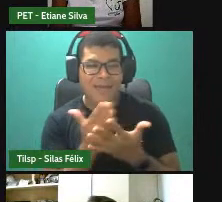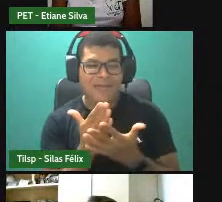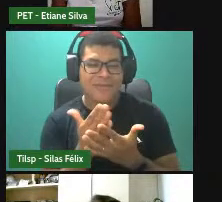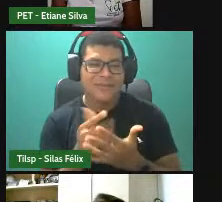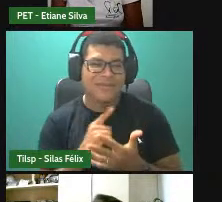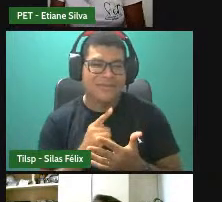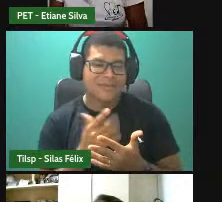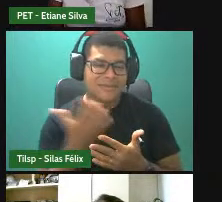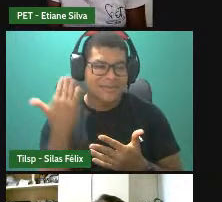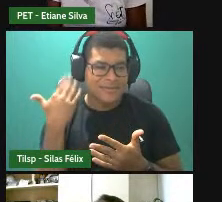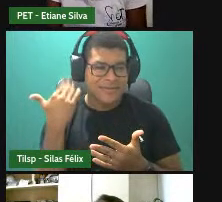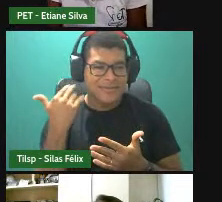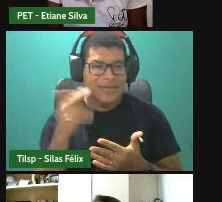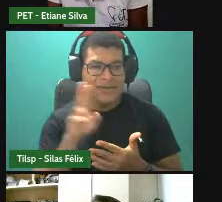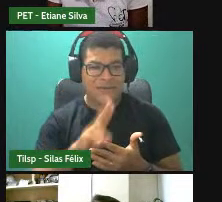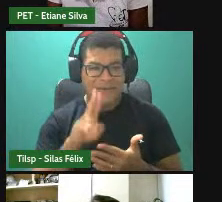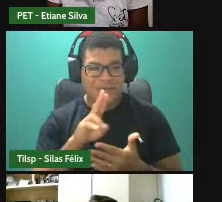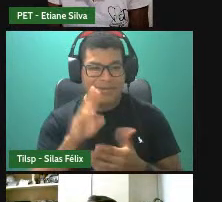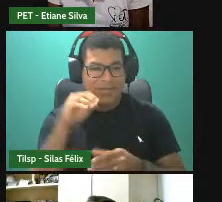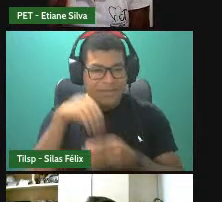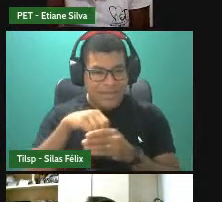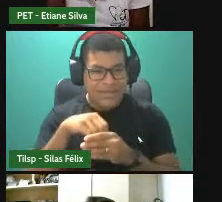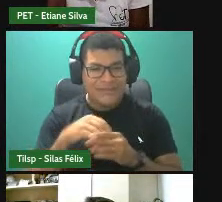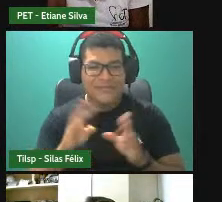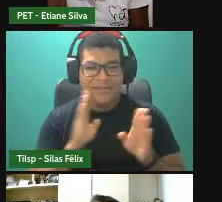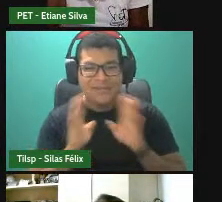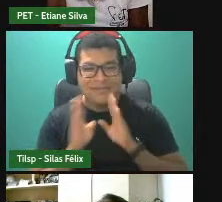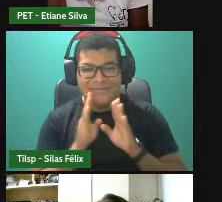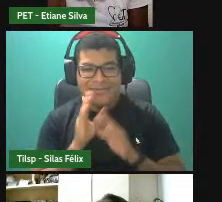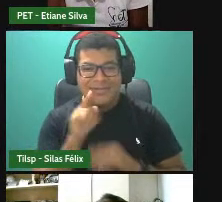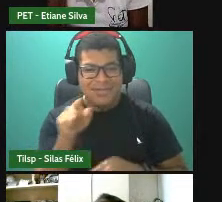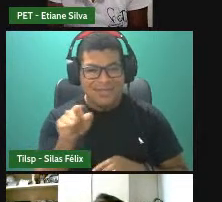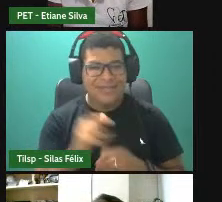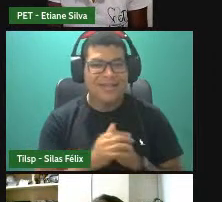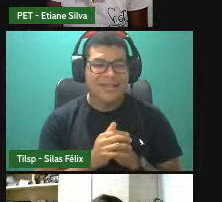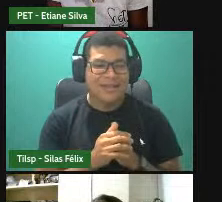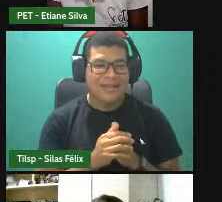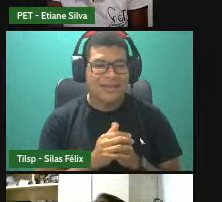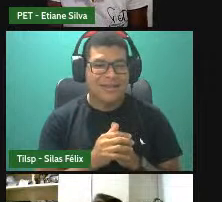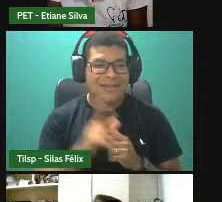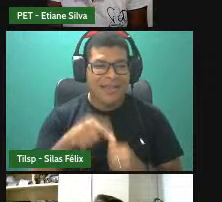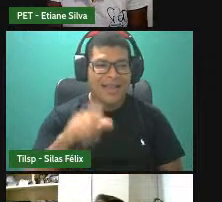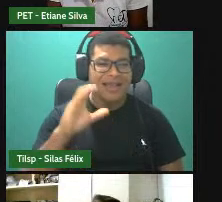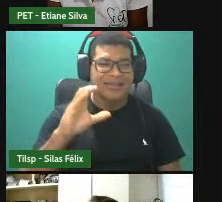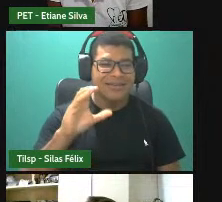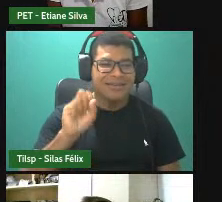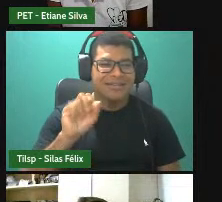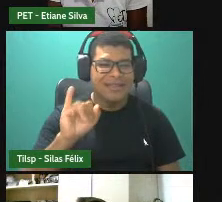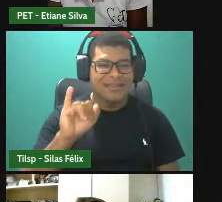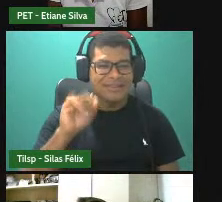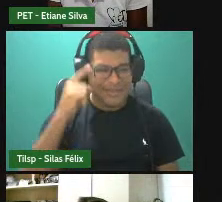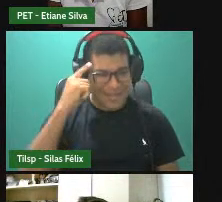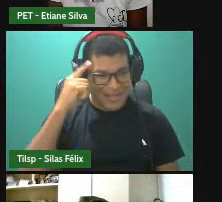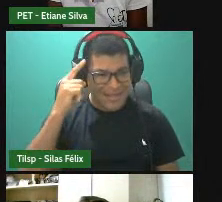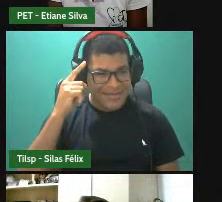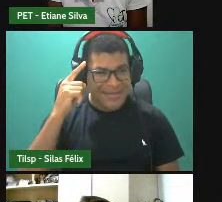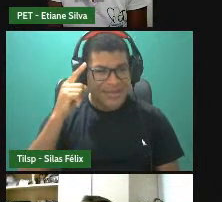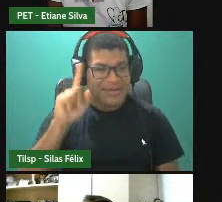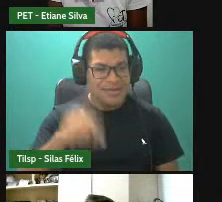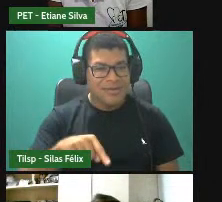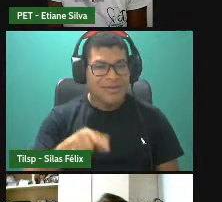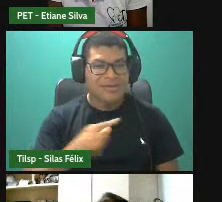tinha dentro ali do Facebook, né? Que era a ideia do CSI Eugenol, né? Que eu tenho